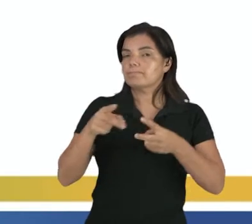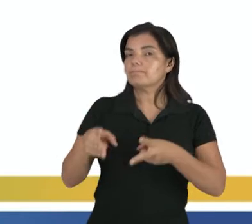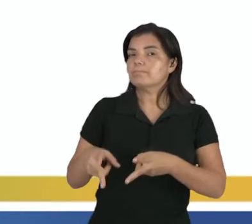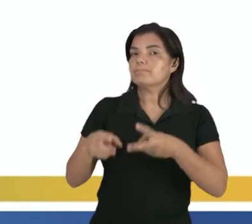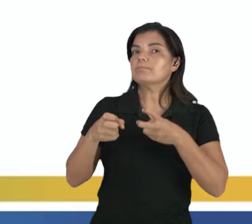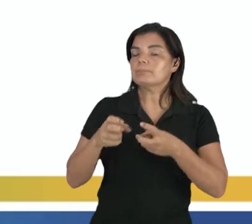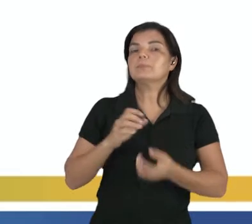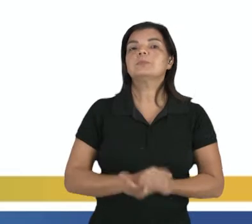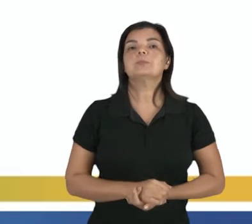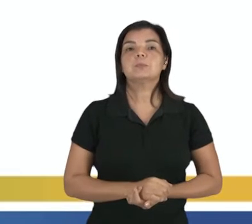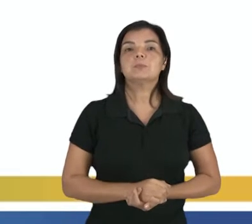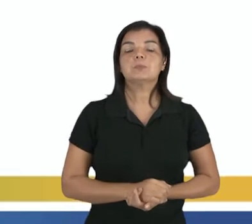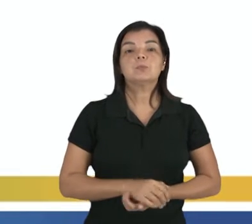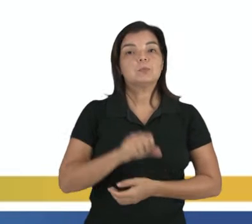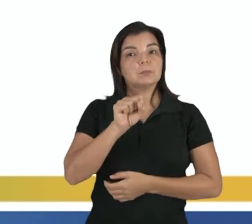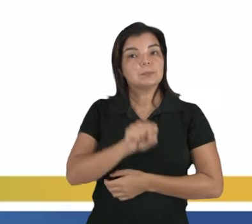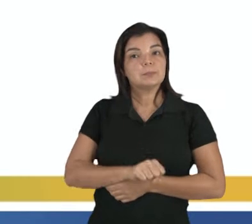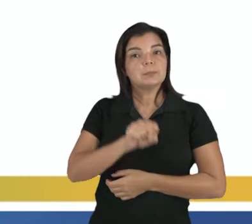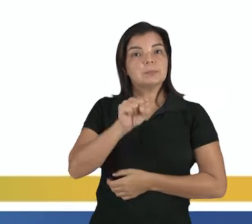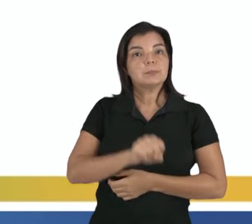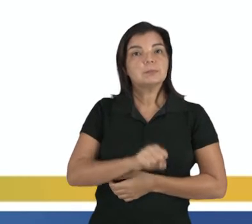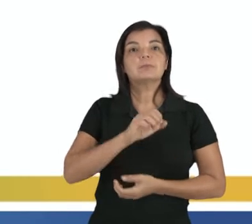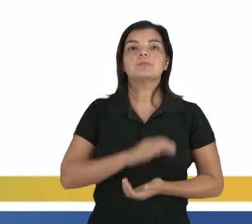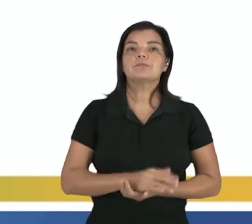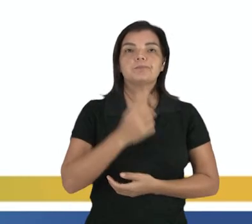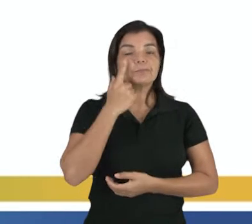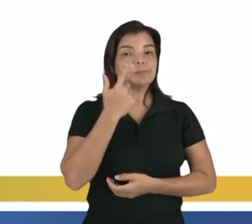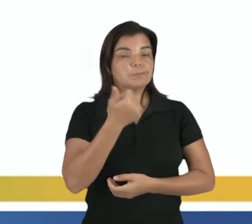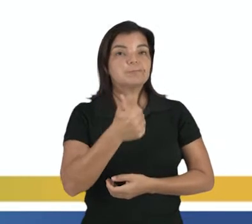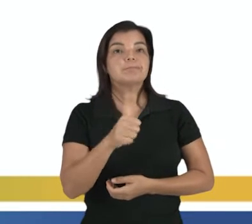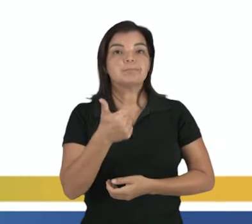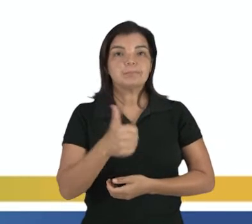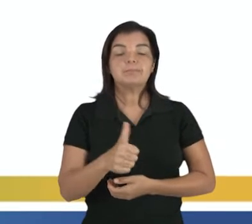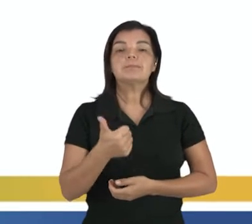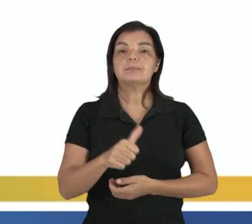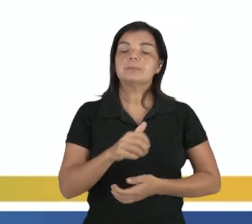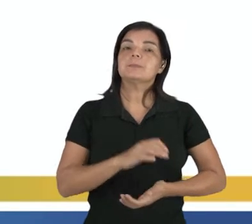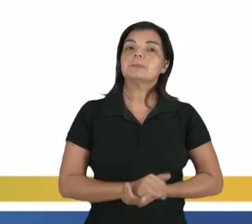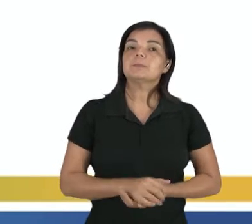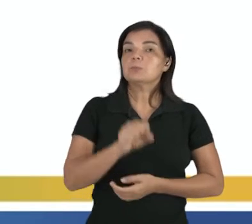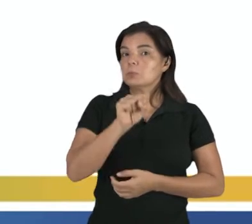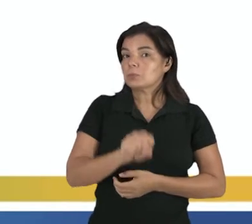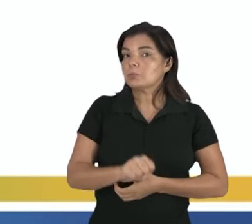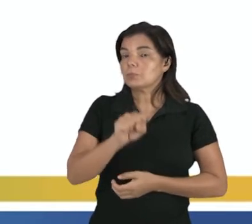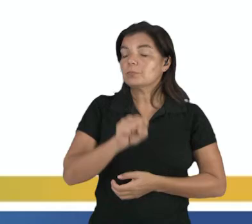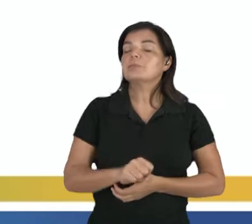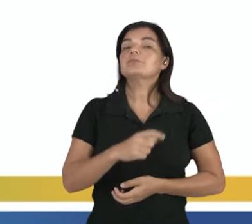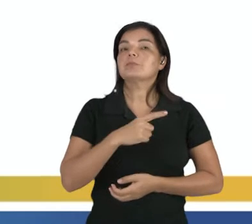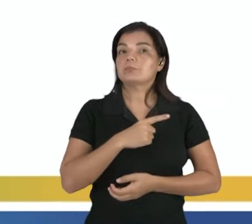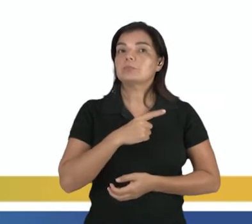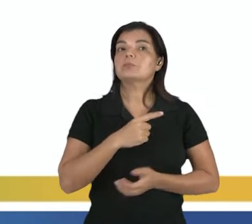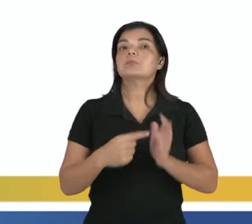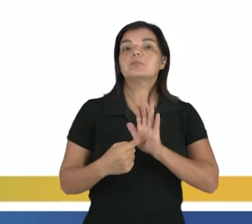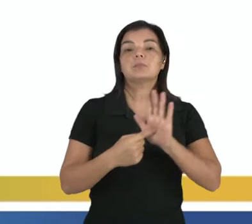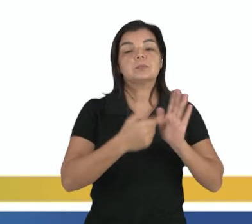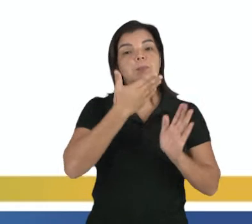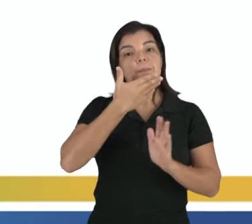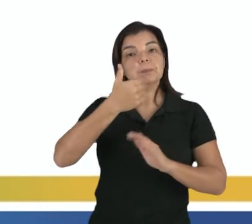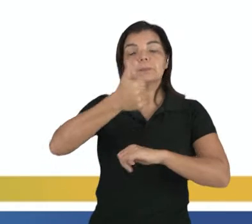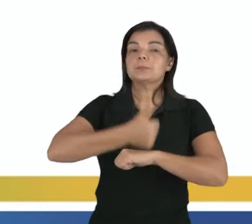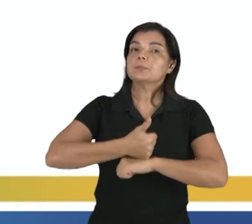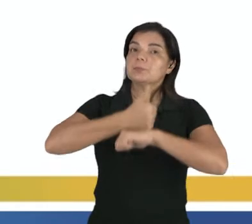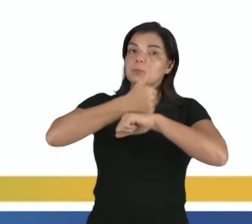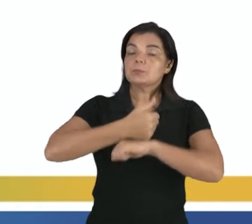perceber, a região Sul, então, analisando por esse fator, ela que oferece a melhor qualidade